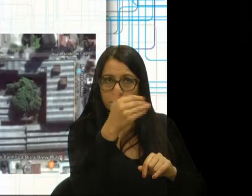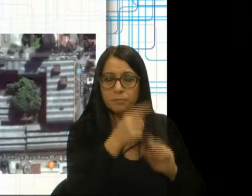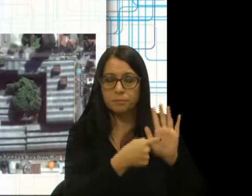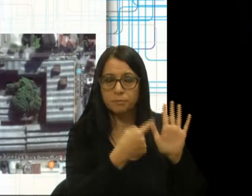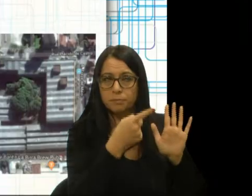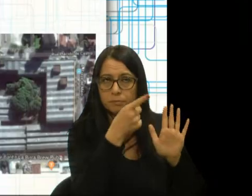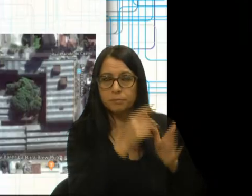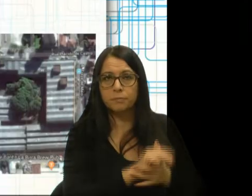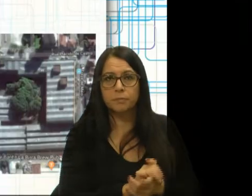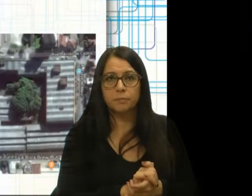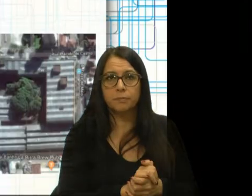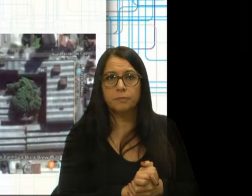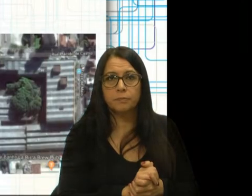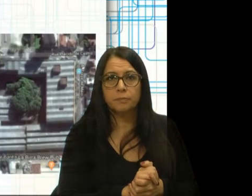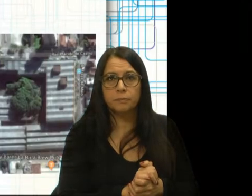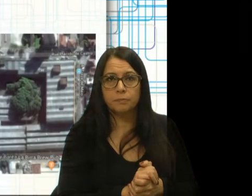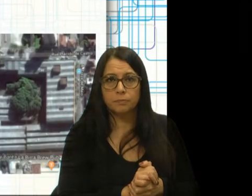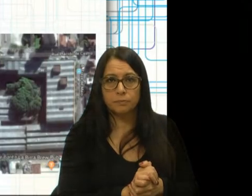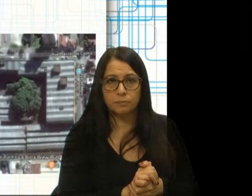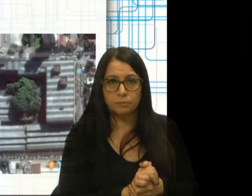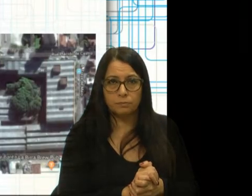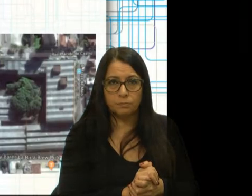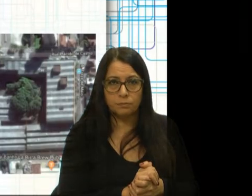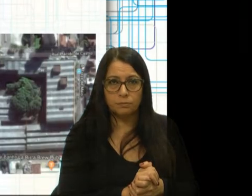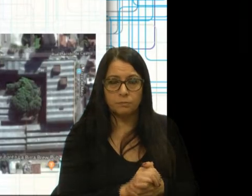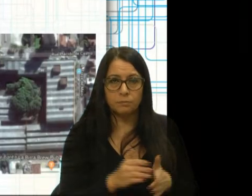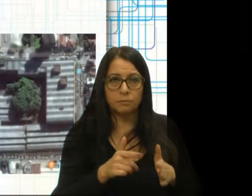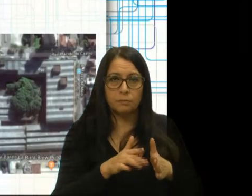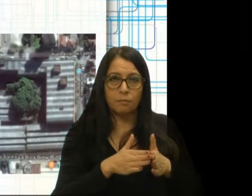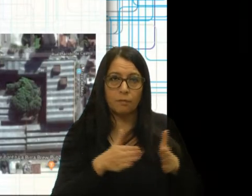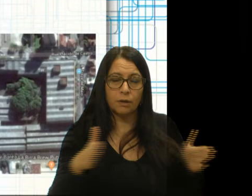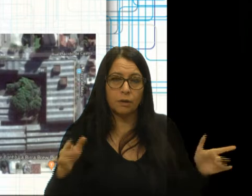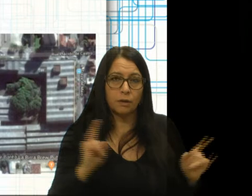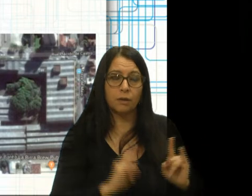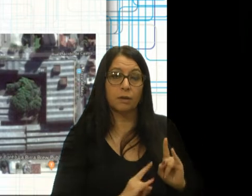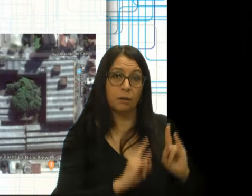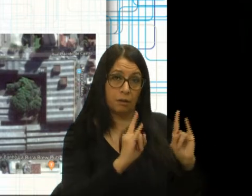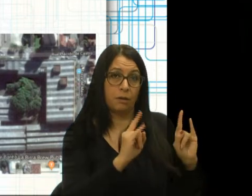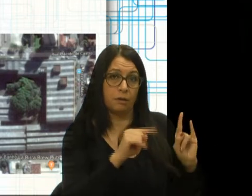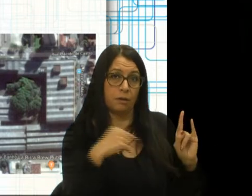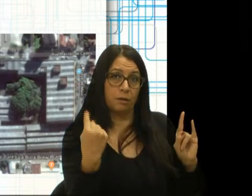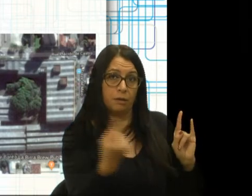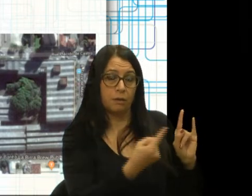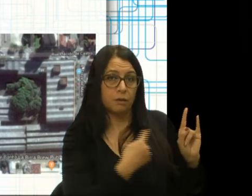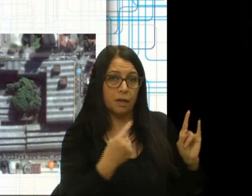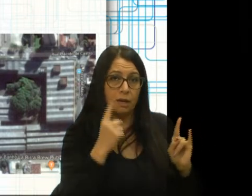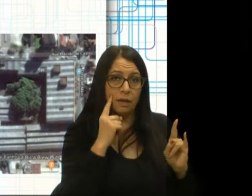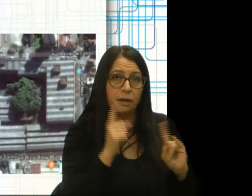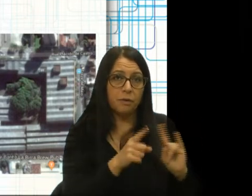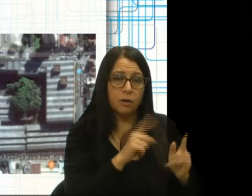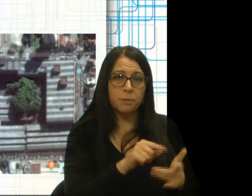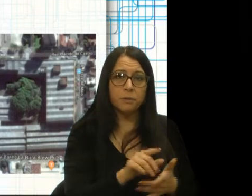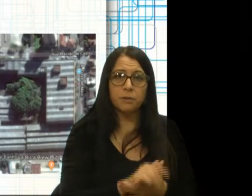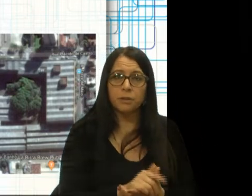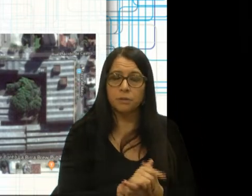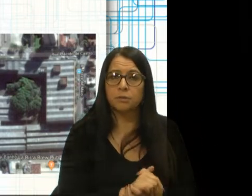primeira, para a gente se situar o tamanho do prédio, tudo aquilo que significa.